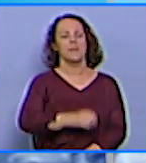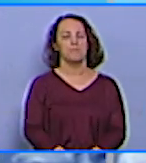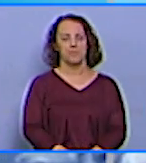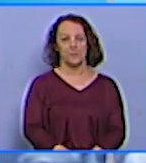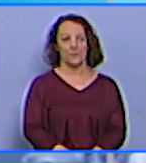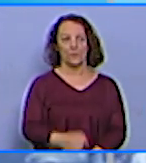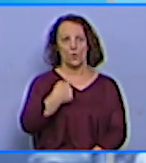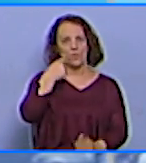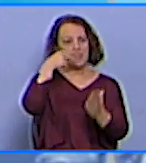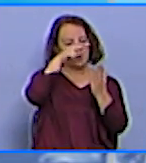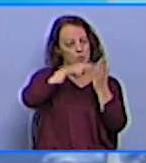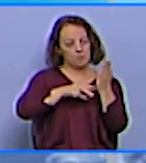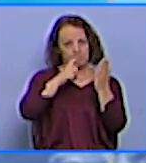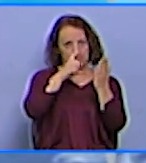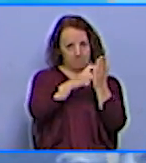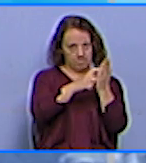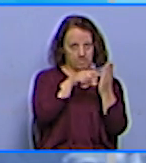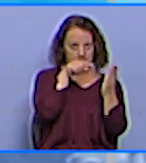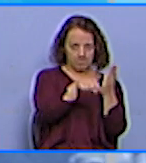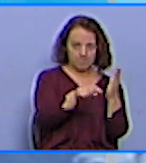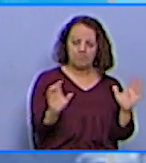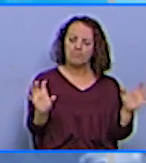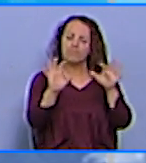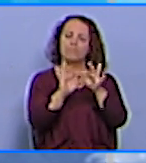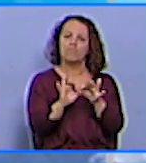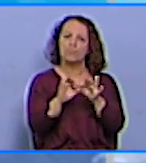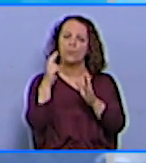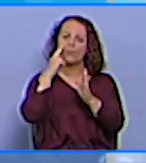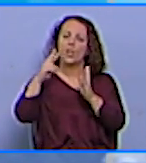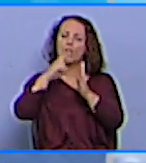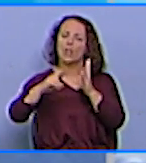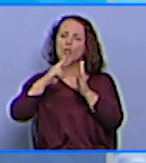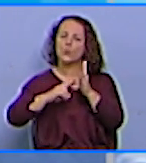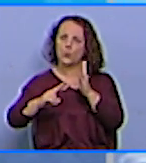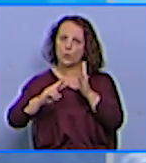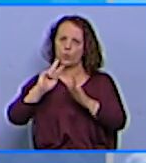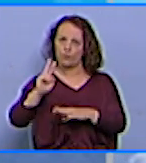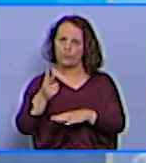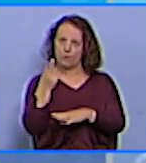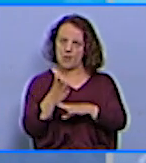para este Evangelho e também ligando às duas leituras anteriores,